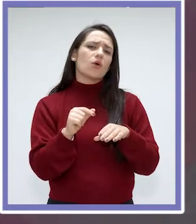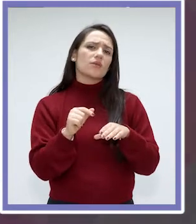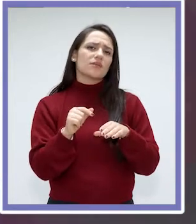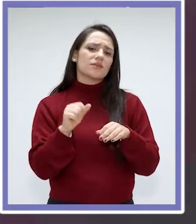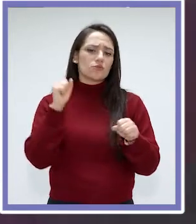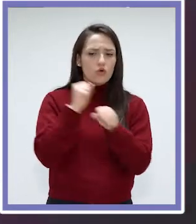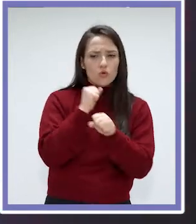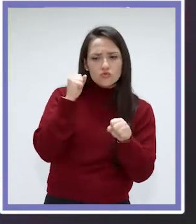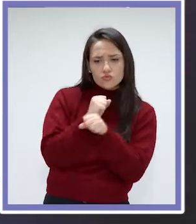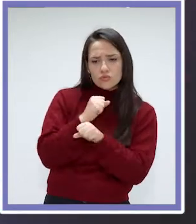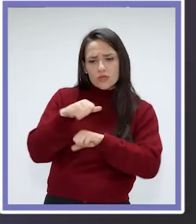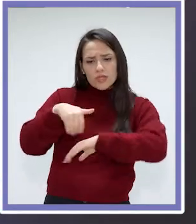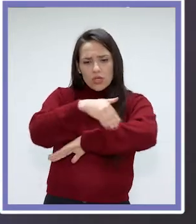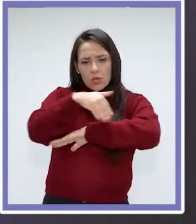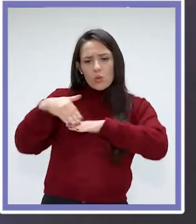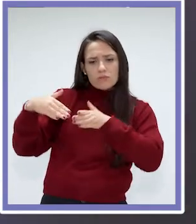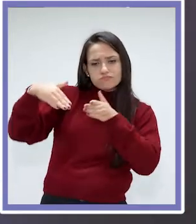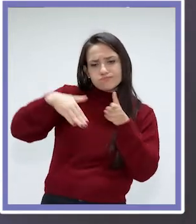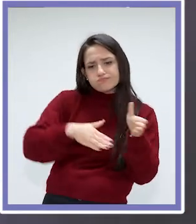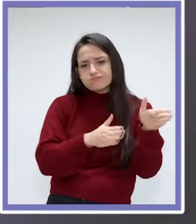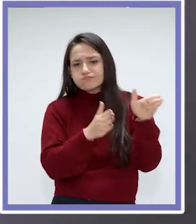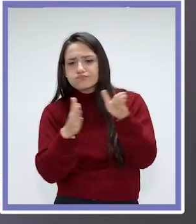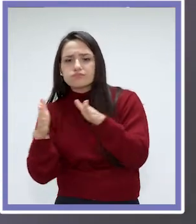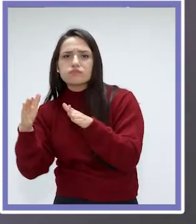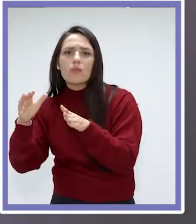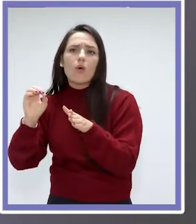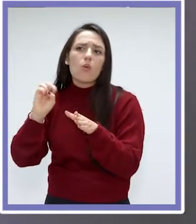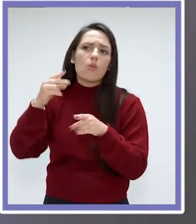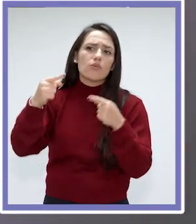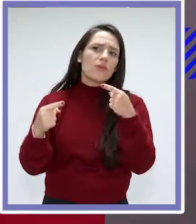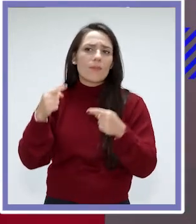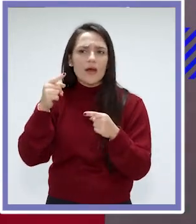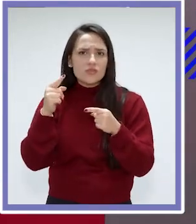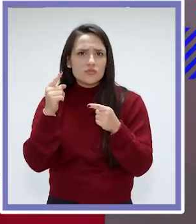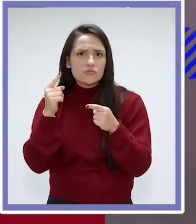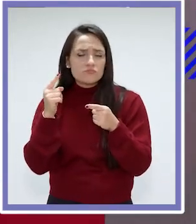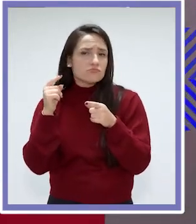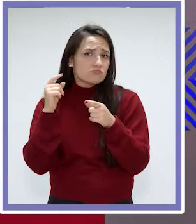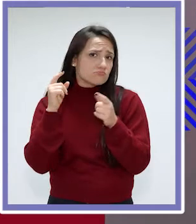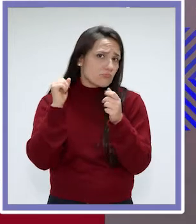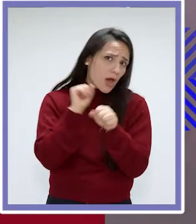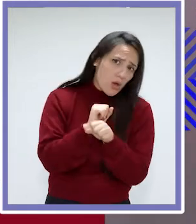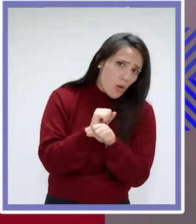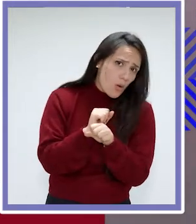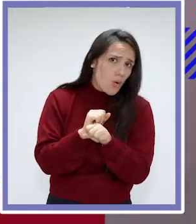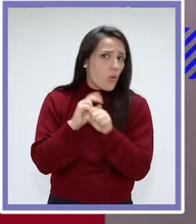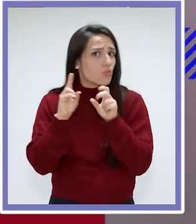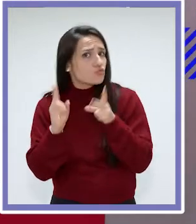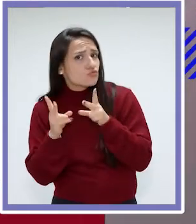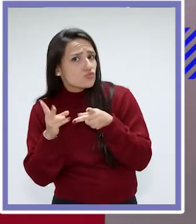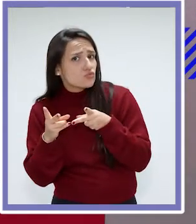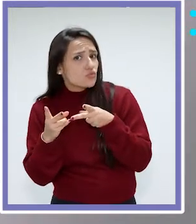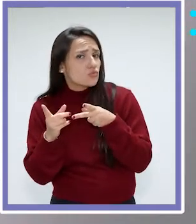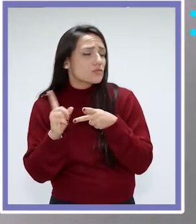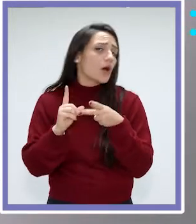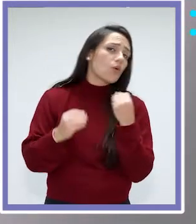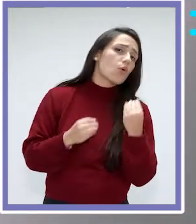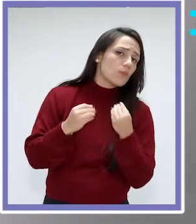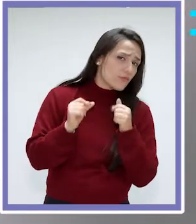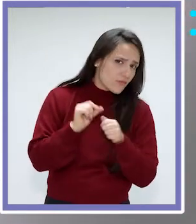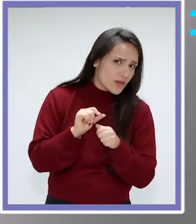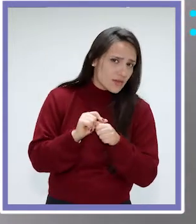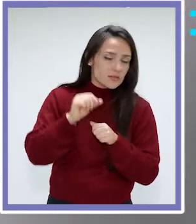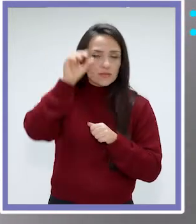de estradas e tudo mais, como também nos debates, ou os debates não pararam? Como é que ficou isso desde que a pandemia foi